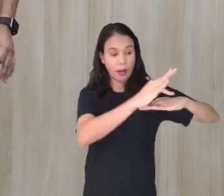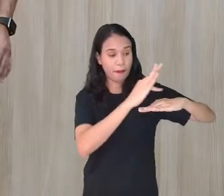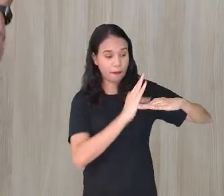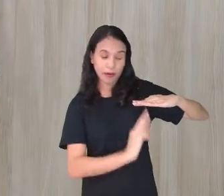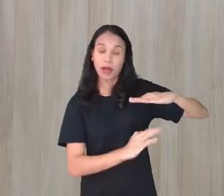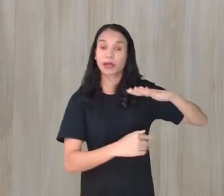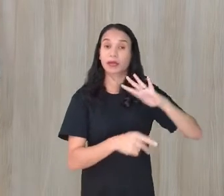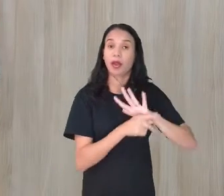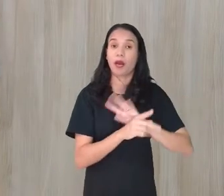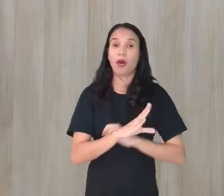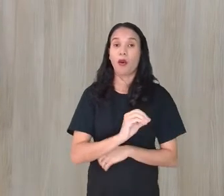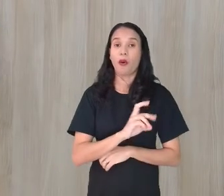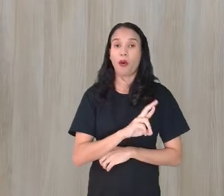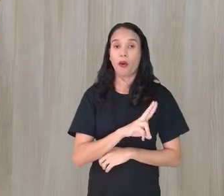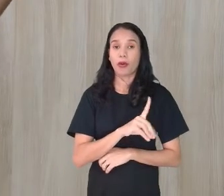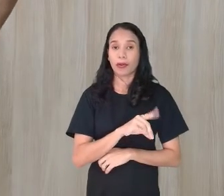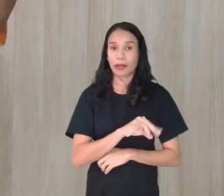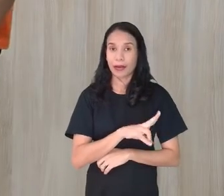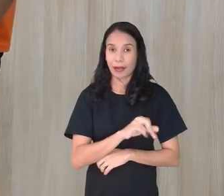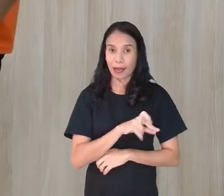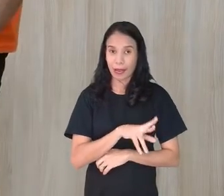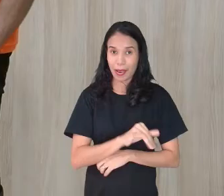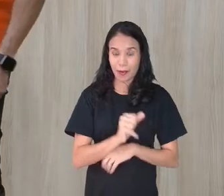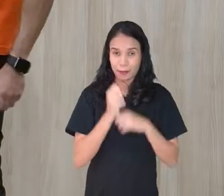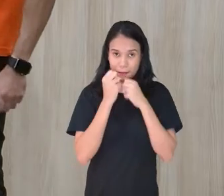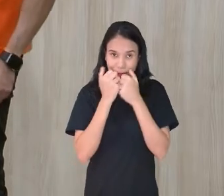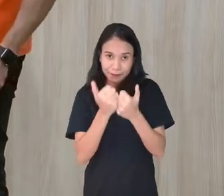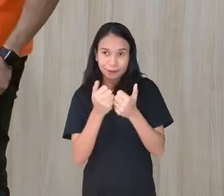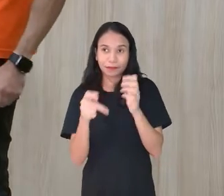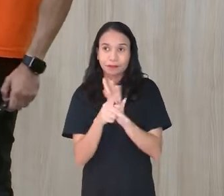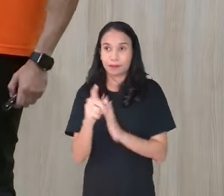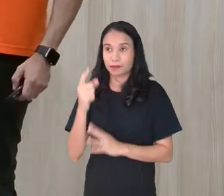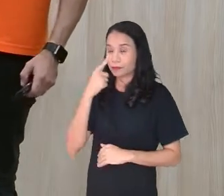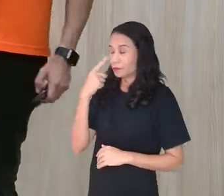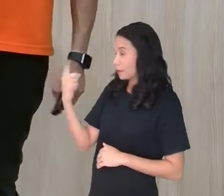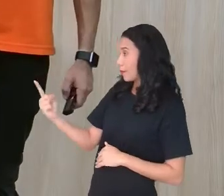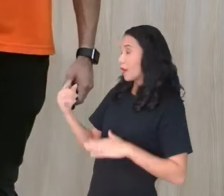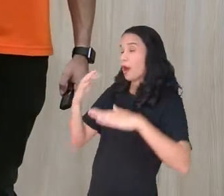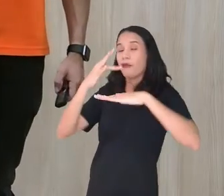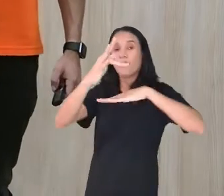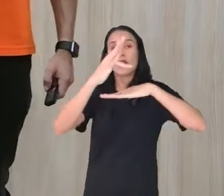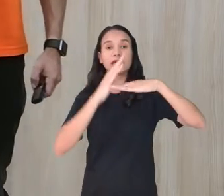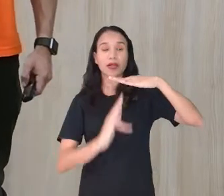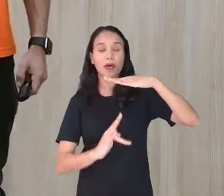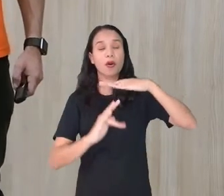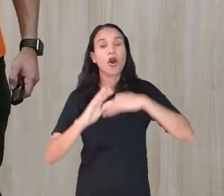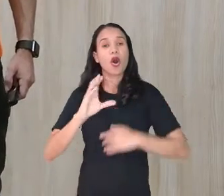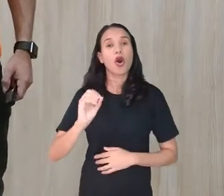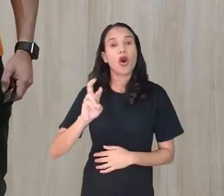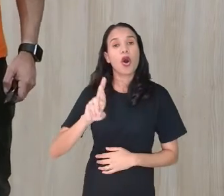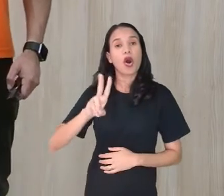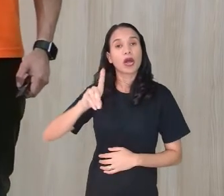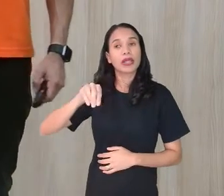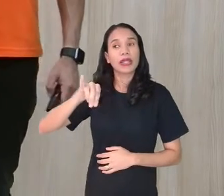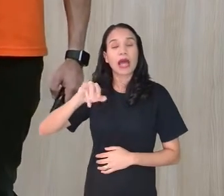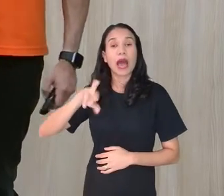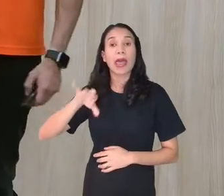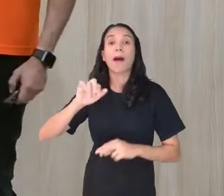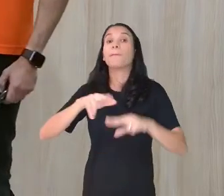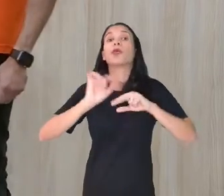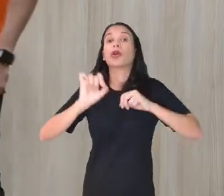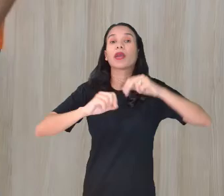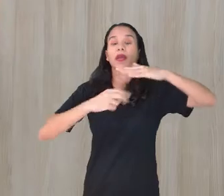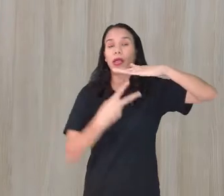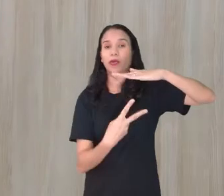ali uma fração ordinária, beleza? Então, eu tenho aqui uma fração ordinária, porque o denominador ele é 2, e quero transformar